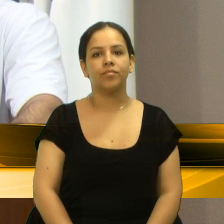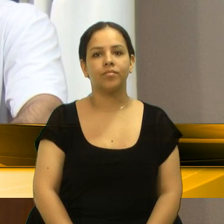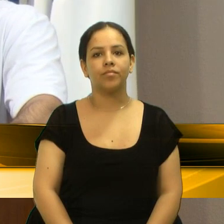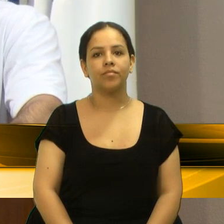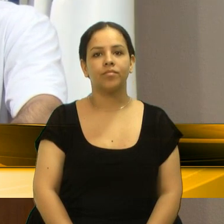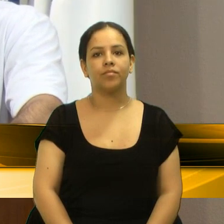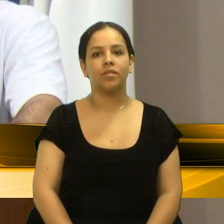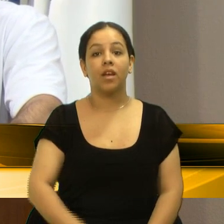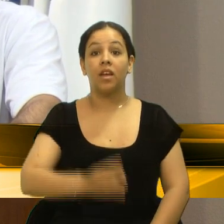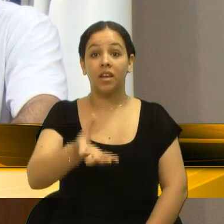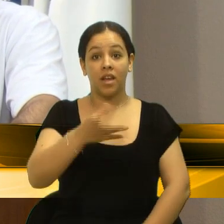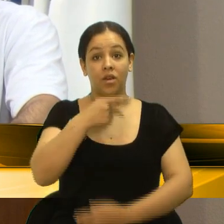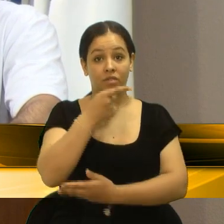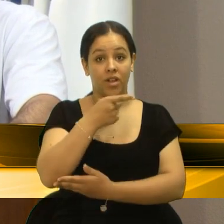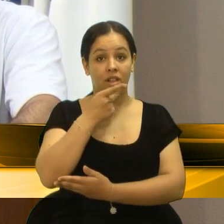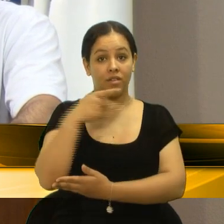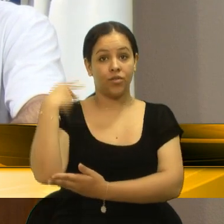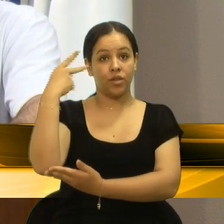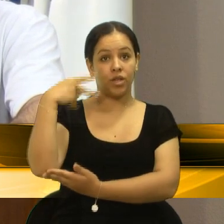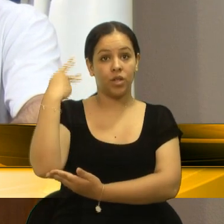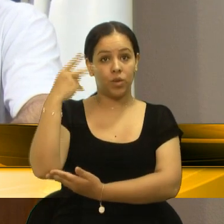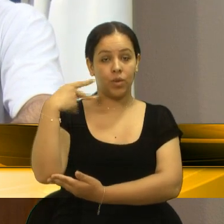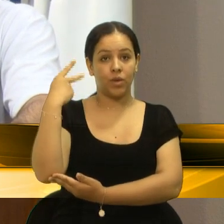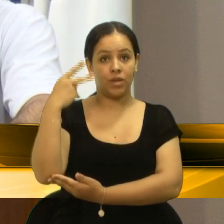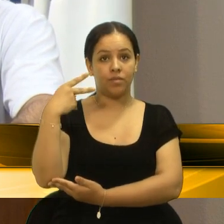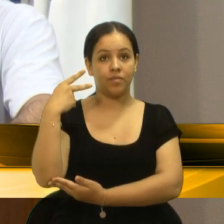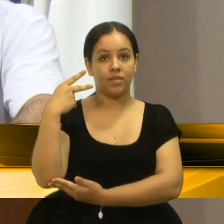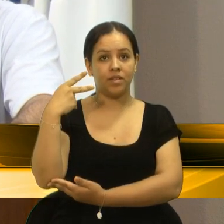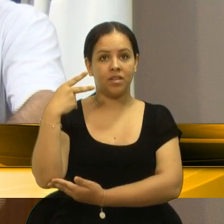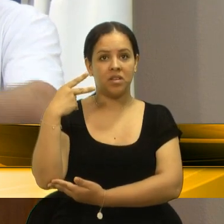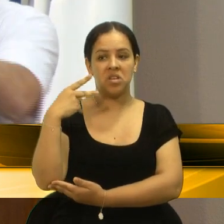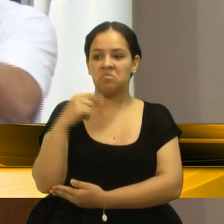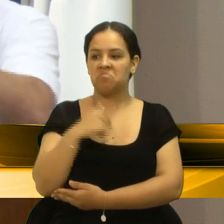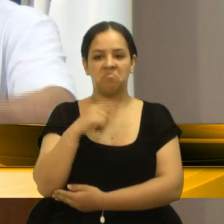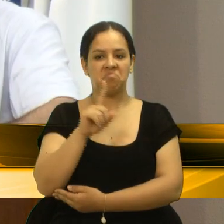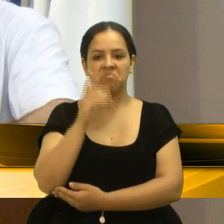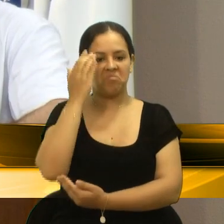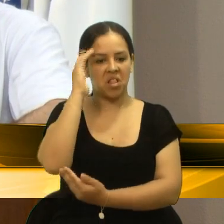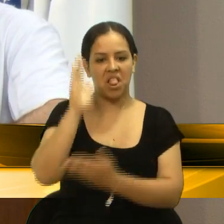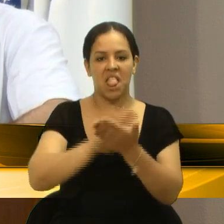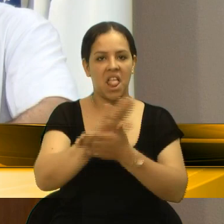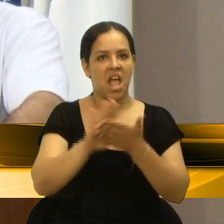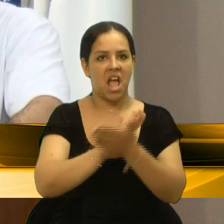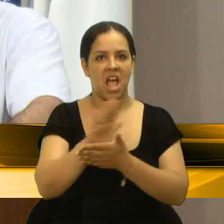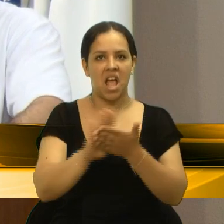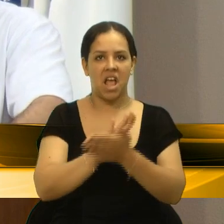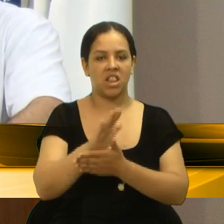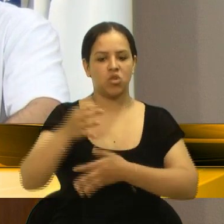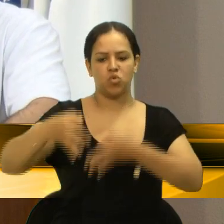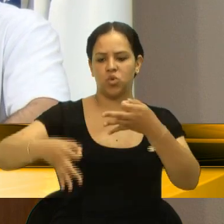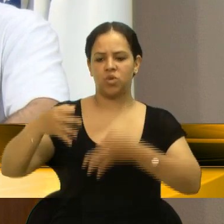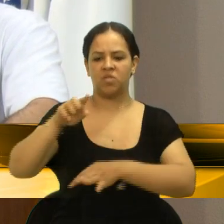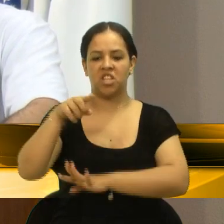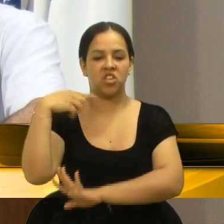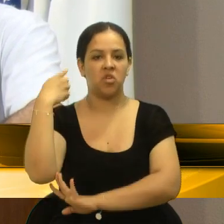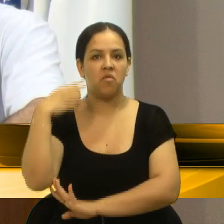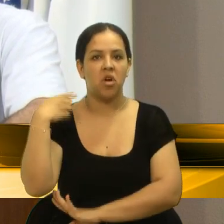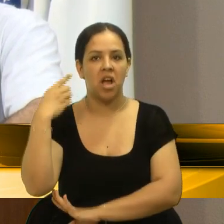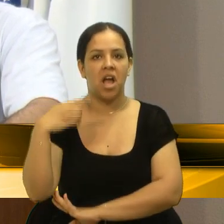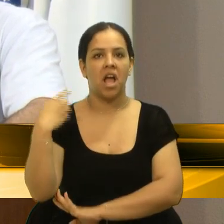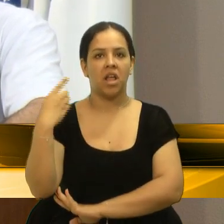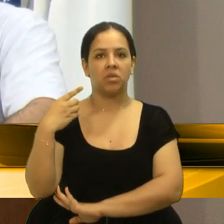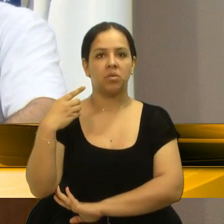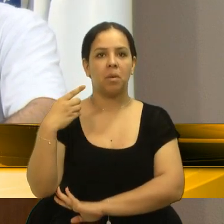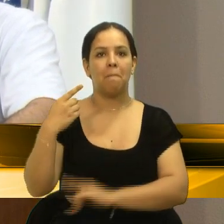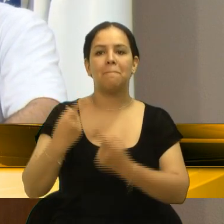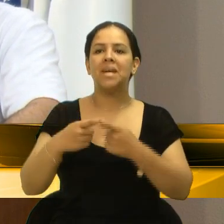Eu quero dizer, vereador Edilay Frisso, eu não entendo nada do jurídico, dessa questão jurídica, como o senhor é advogado, vereador Paulo Périco, mas